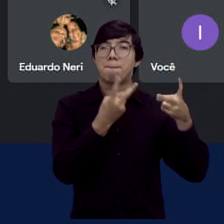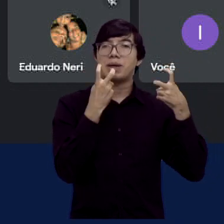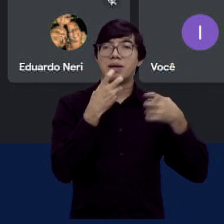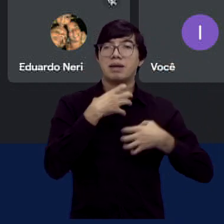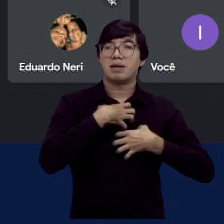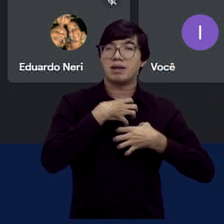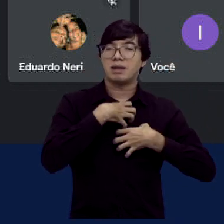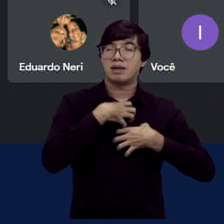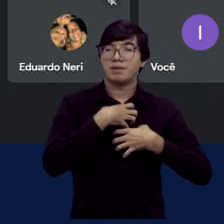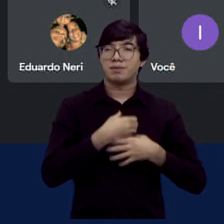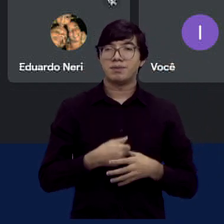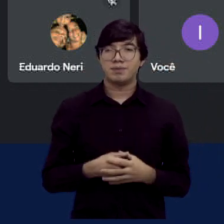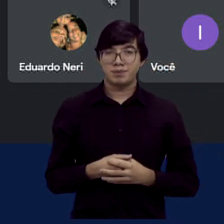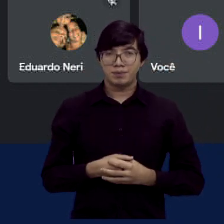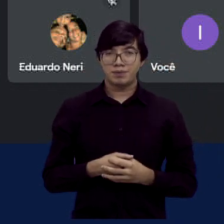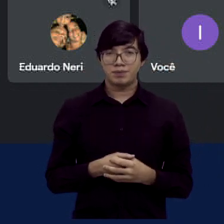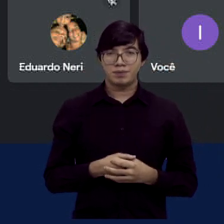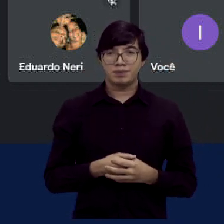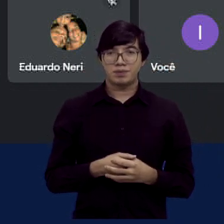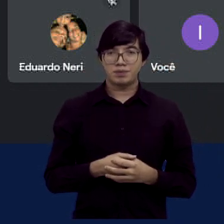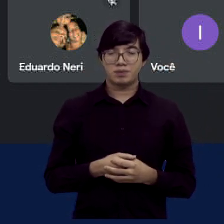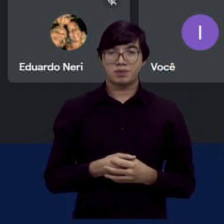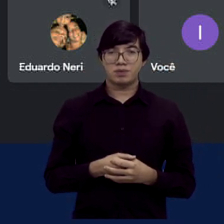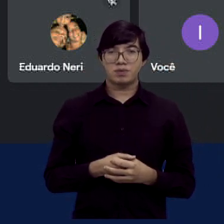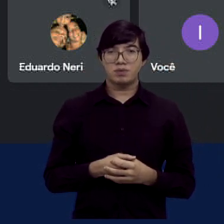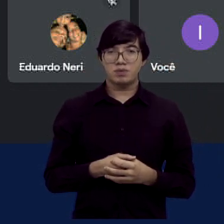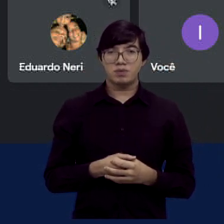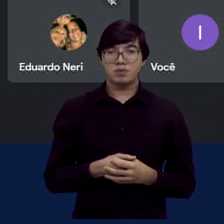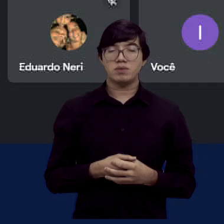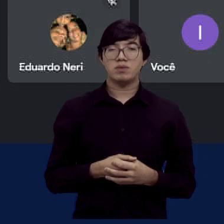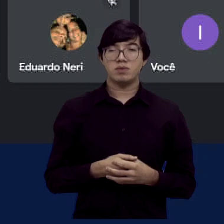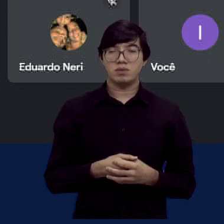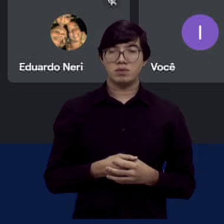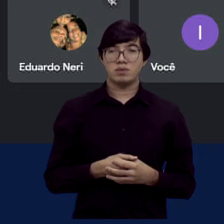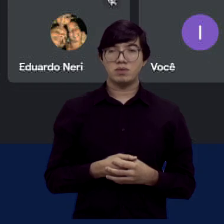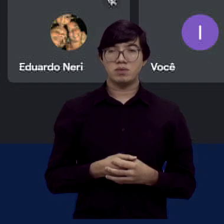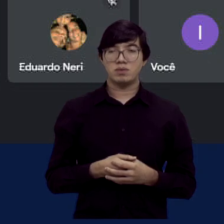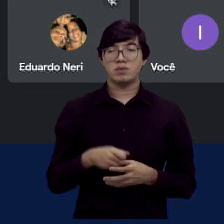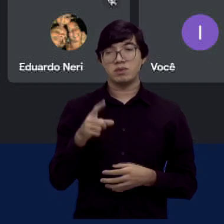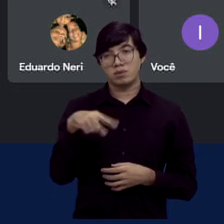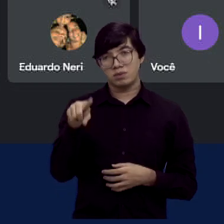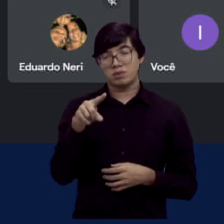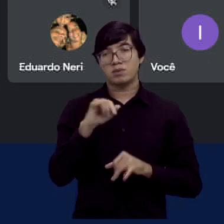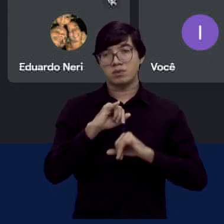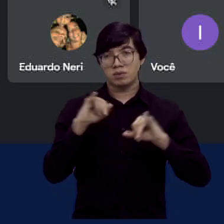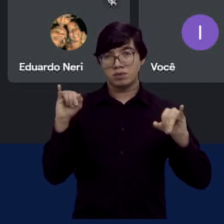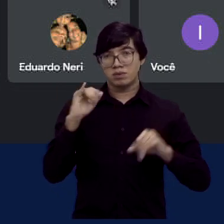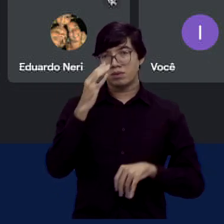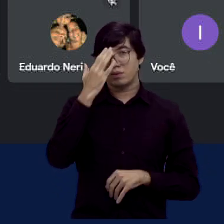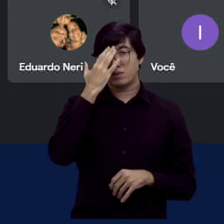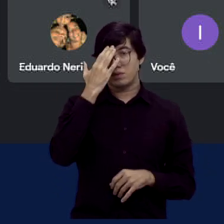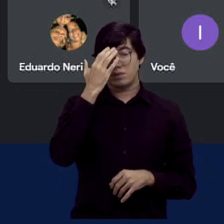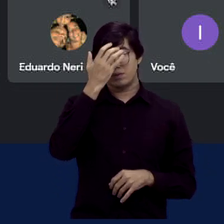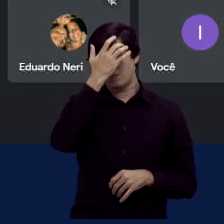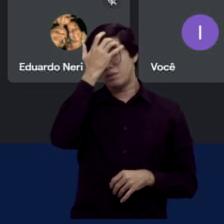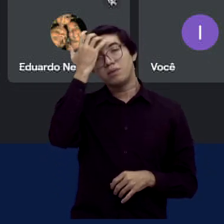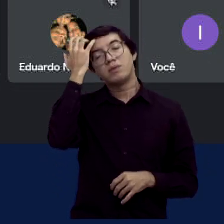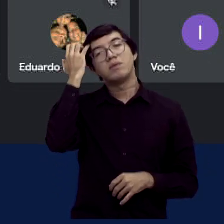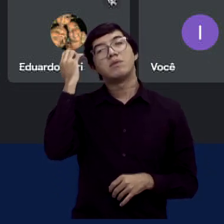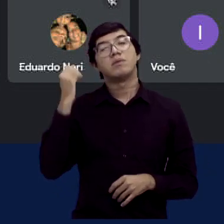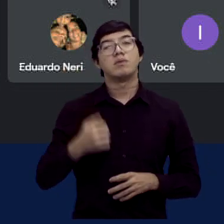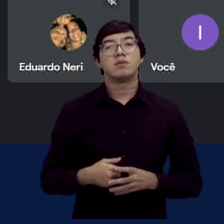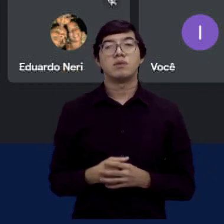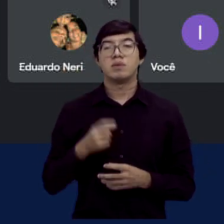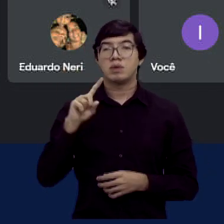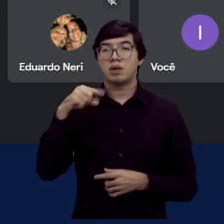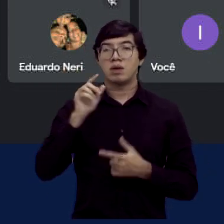lê-lo textualmente. Tudo bem? É isso que acontece. Queria chamar a atenção de vocês para isso. Daqui a pouco eu vou ver se a gente tem um exemplo